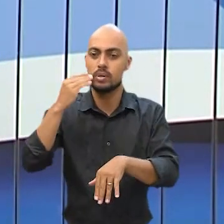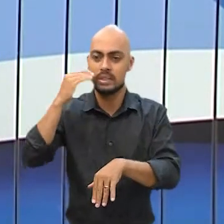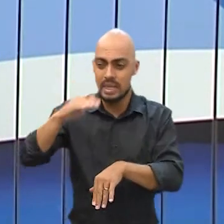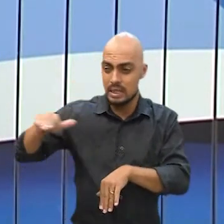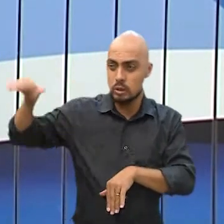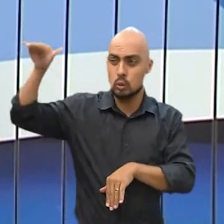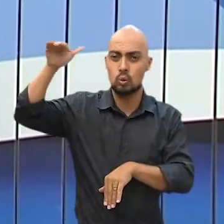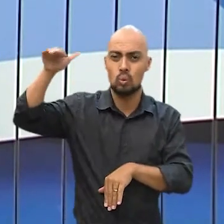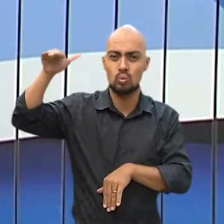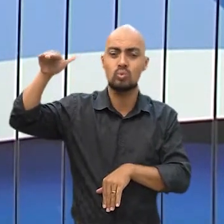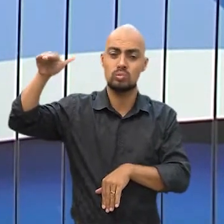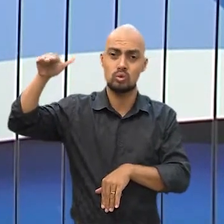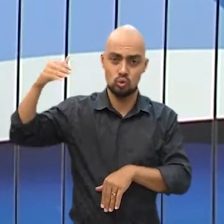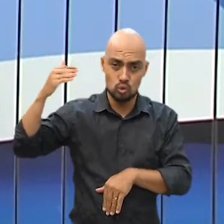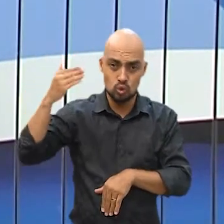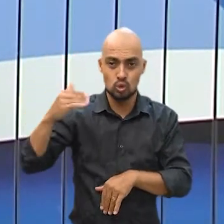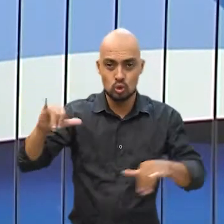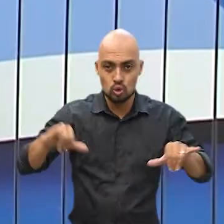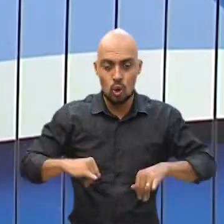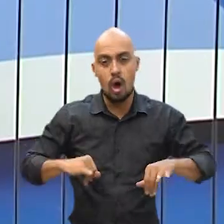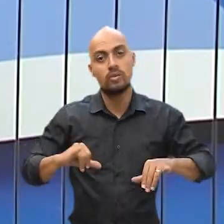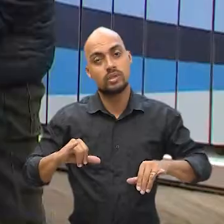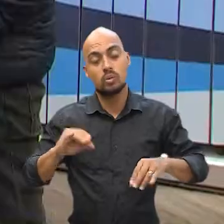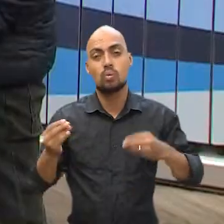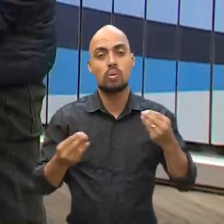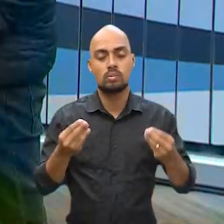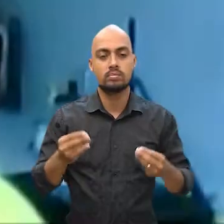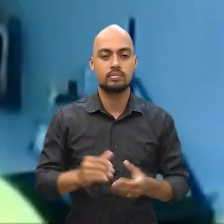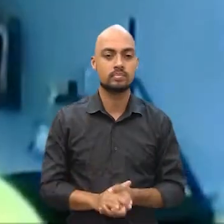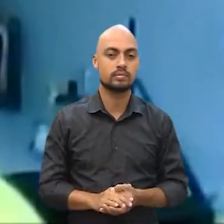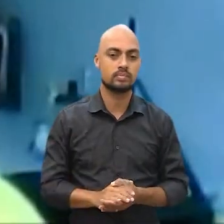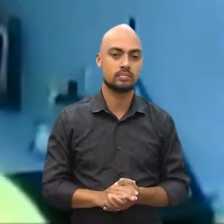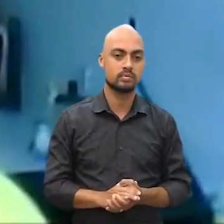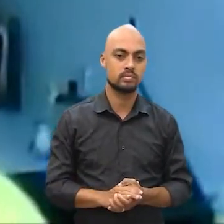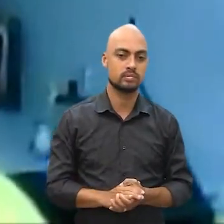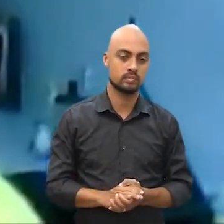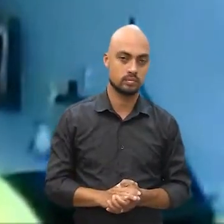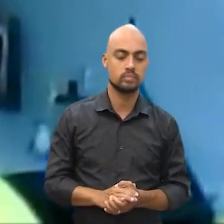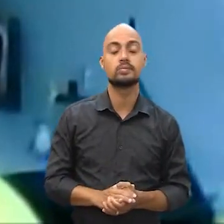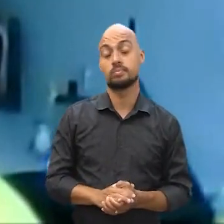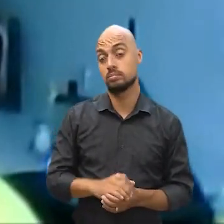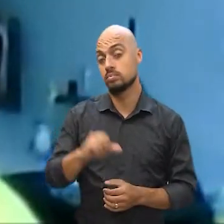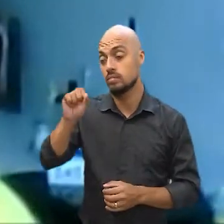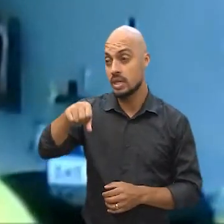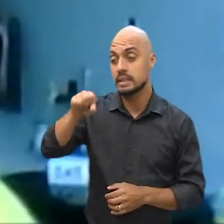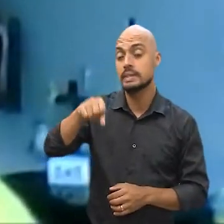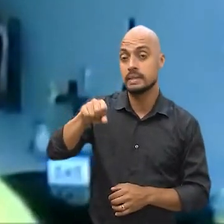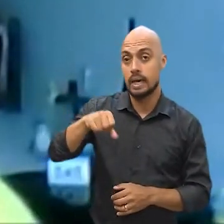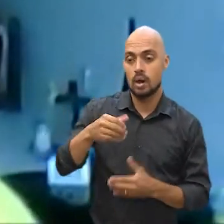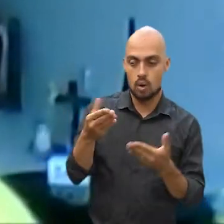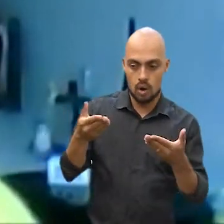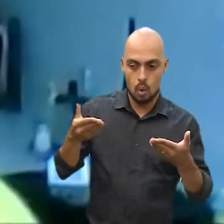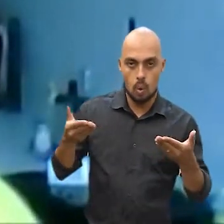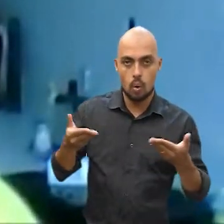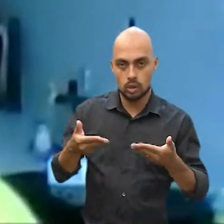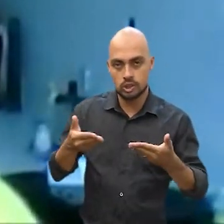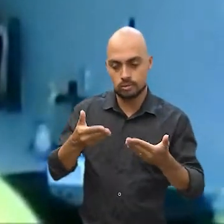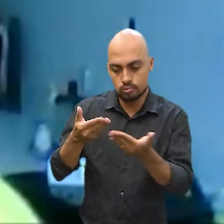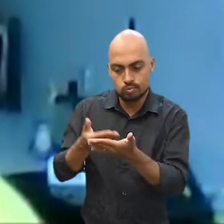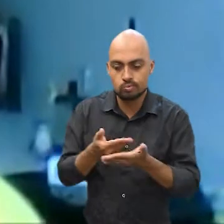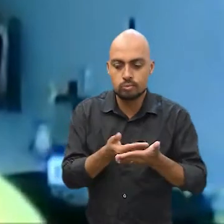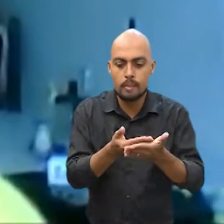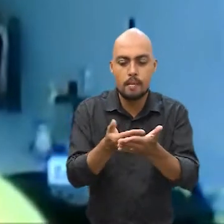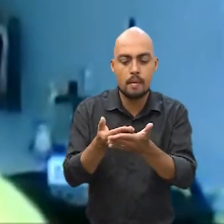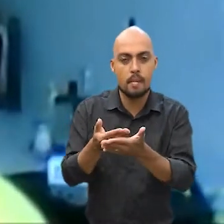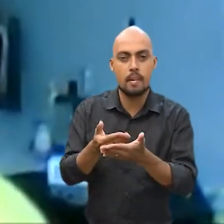que muita gente tem, né? Sim, sem dúvida, né? Lógico que hoje os estudos são